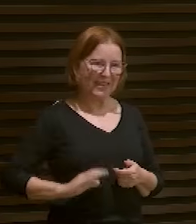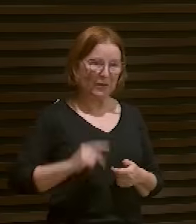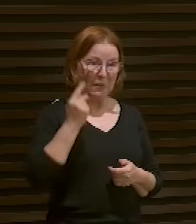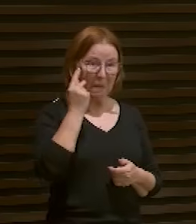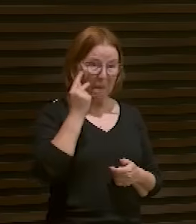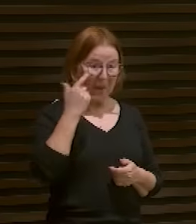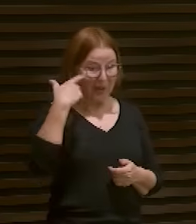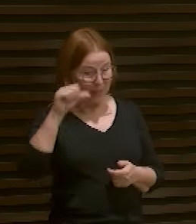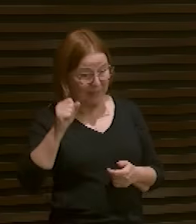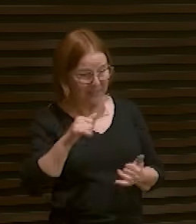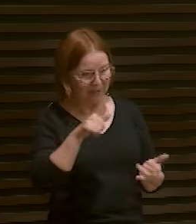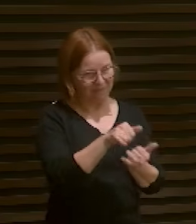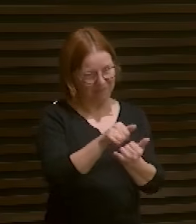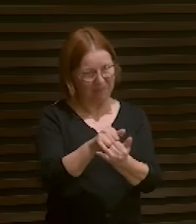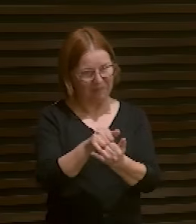pessoas. Quando